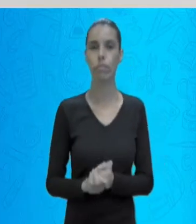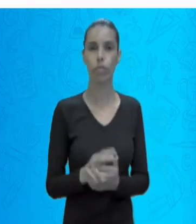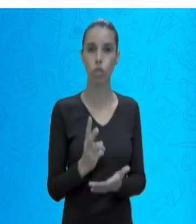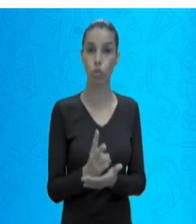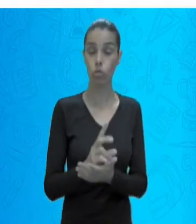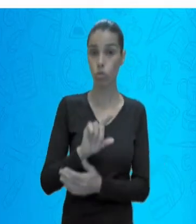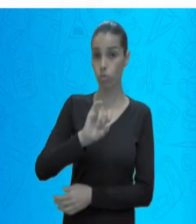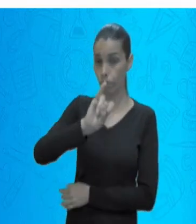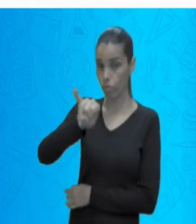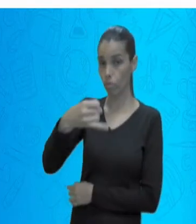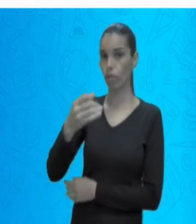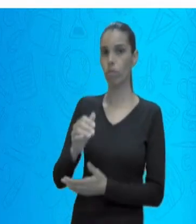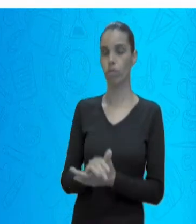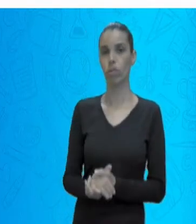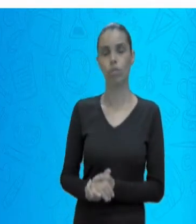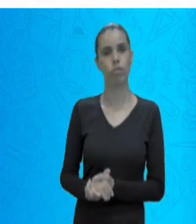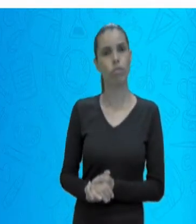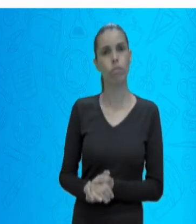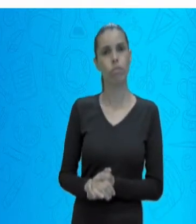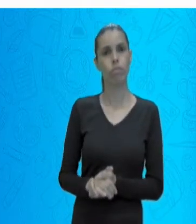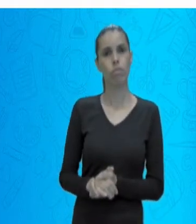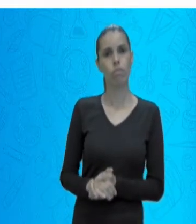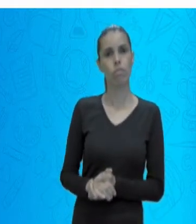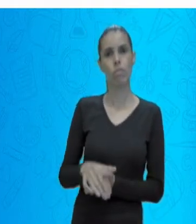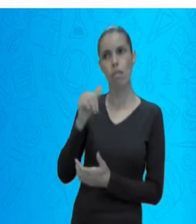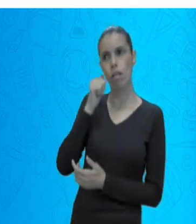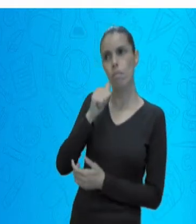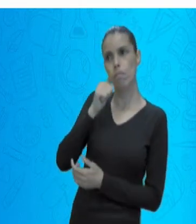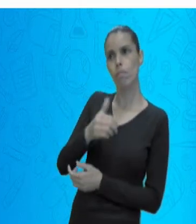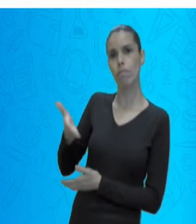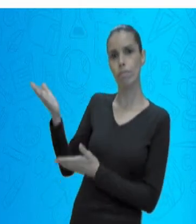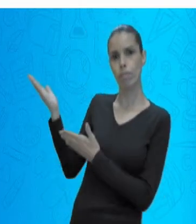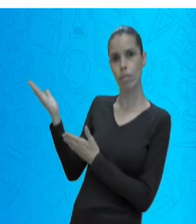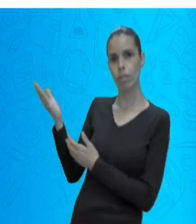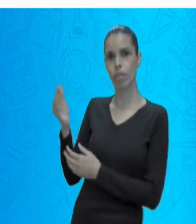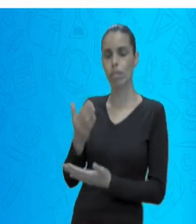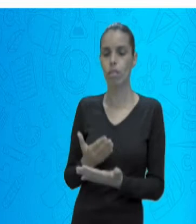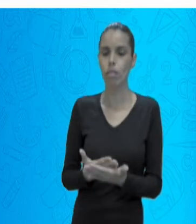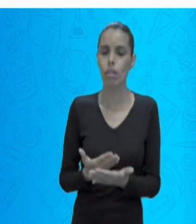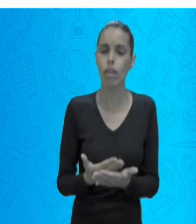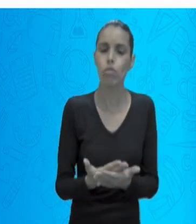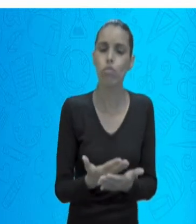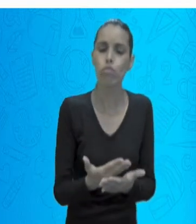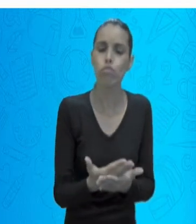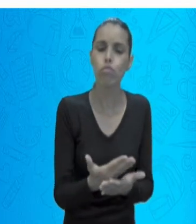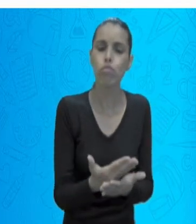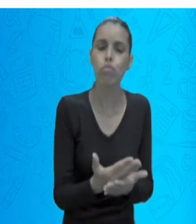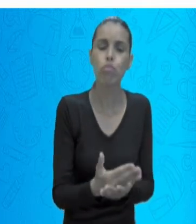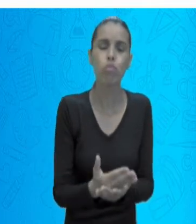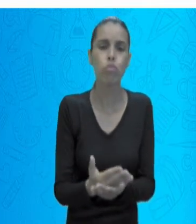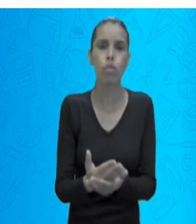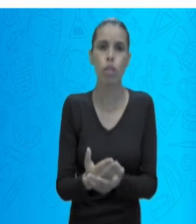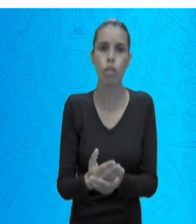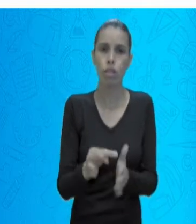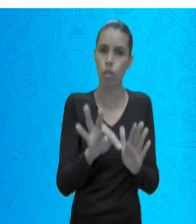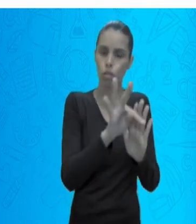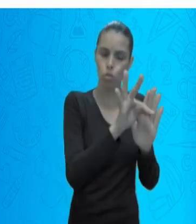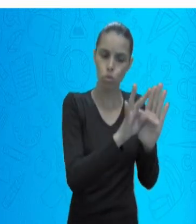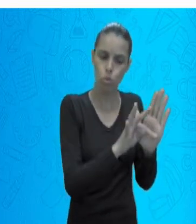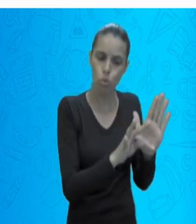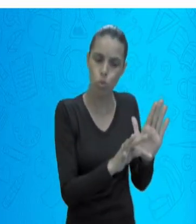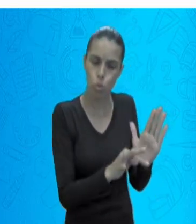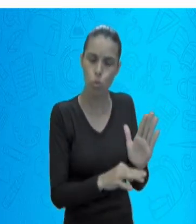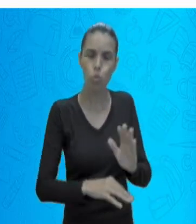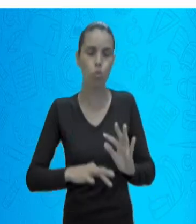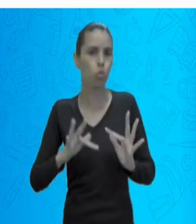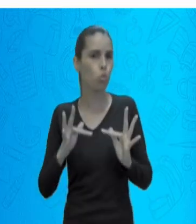Maria estuda todo o capítulo para avaliação. Então, olha lá o exemplo. Maria estuda todos os